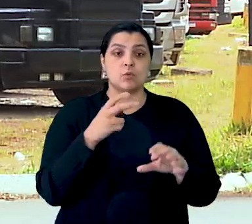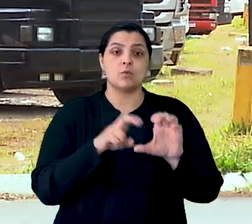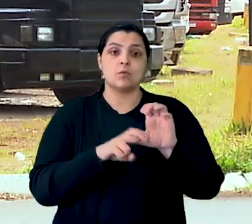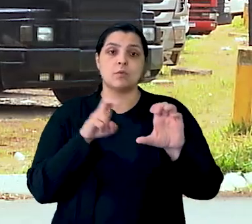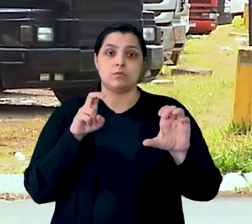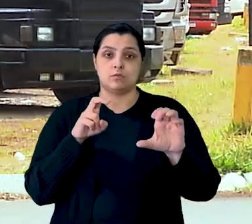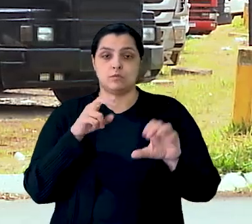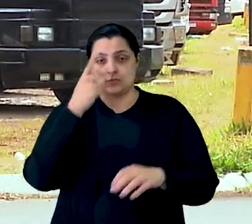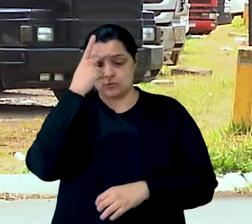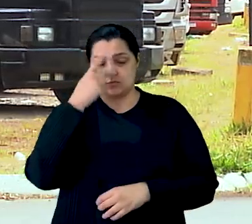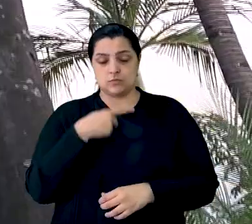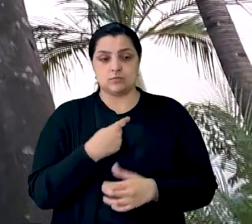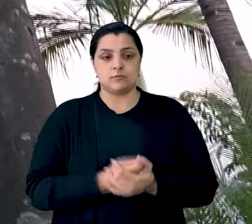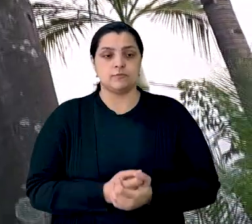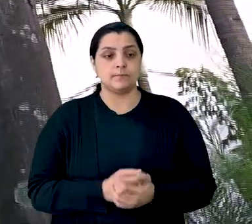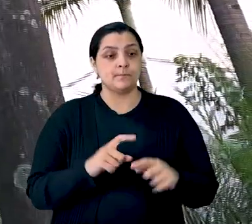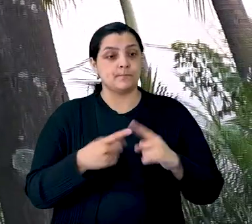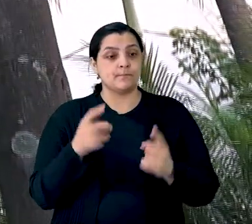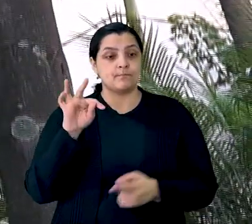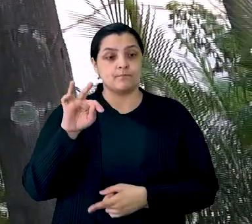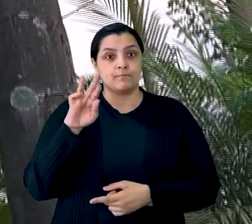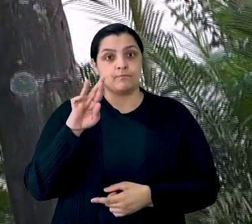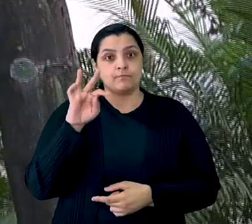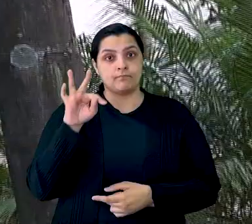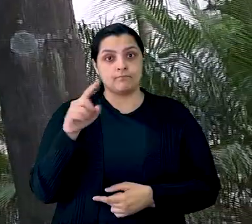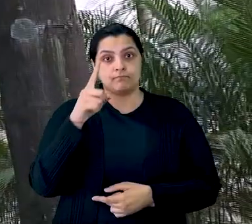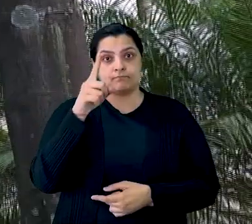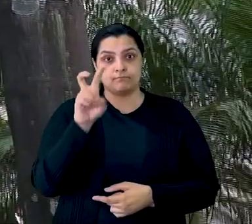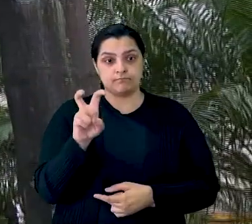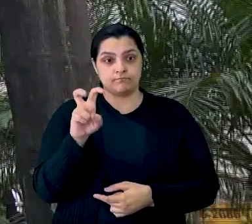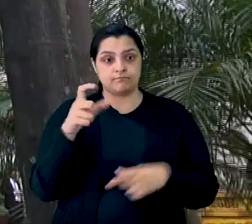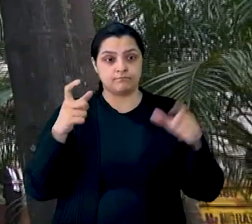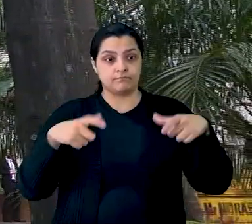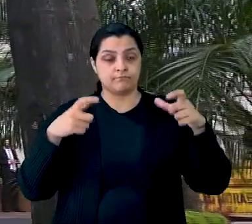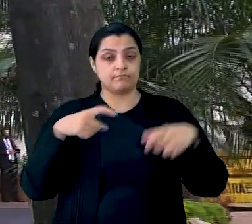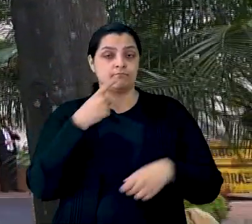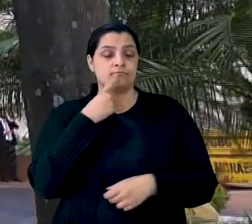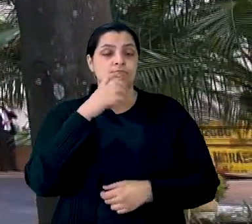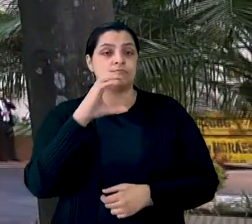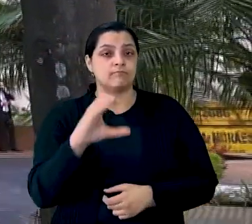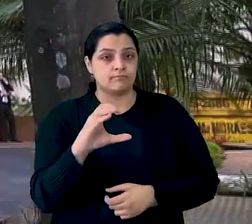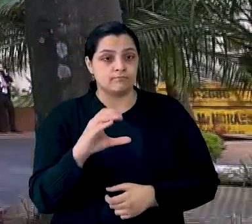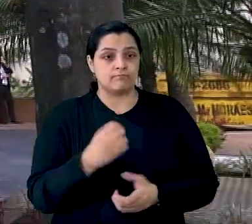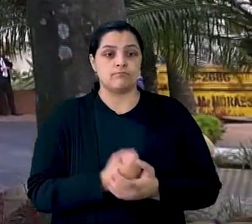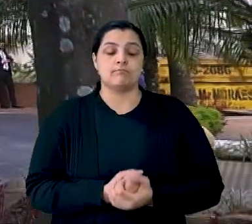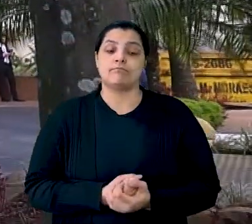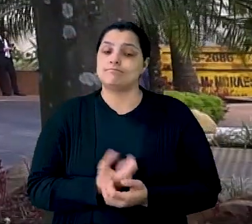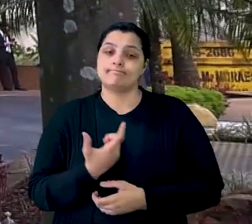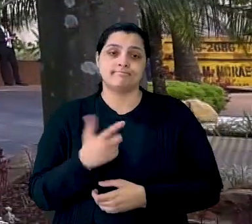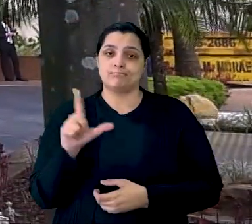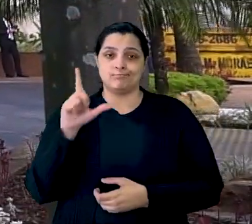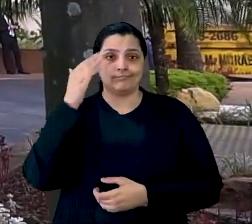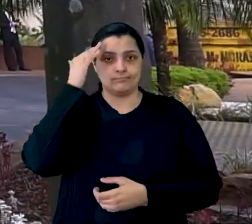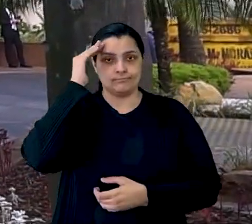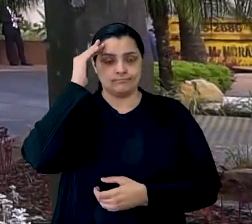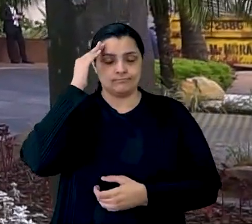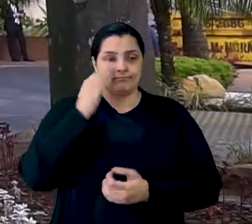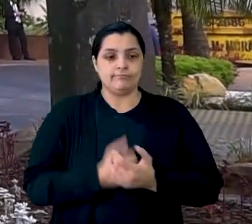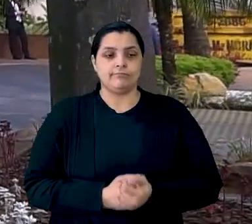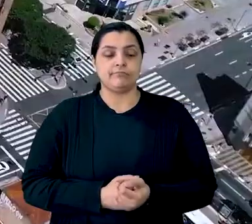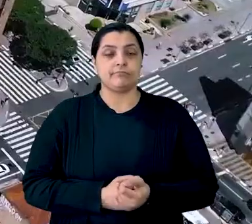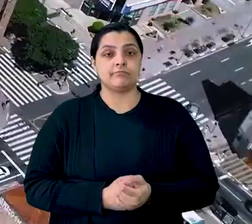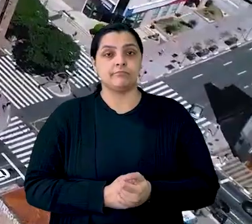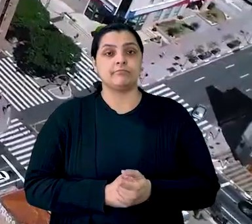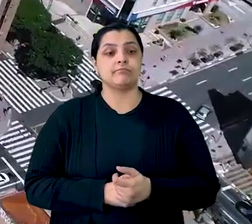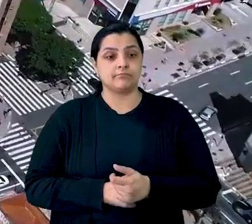terceiros ou autônomos. Mas o Tribunal Regional do Trabalho da 15ª Região, em Campinas, São Paulo, teve outro